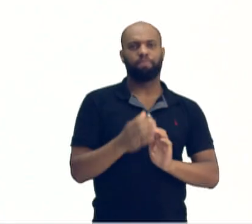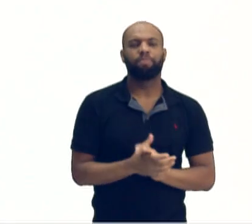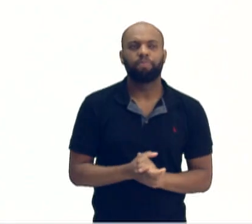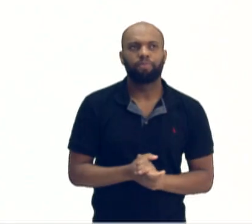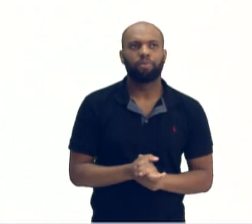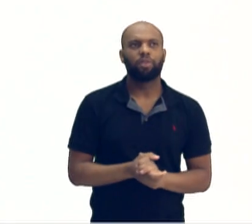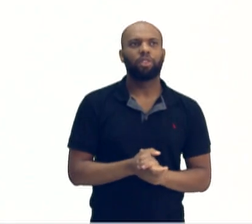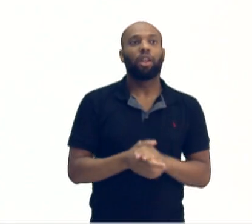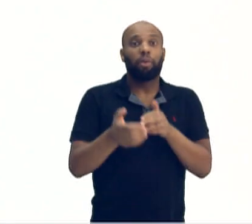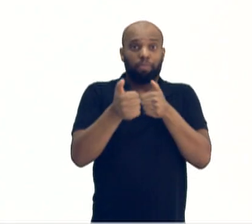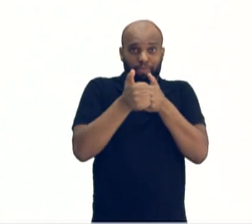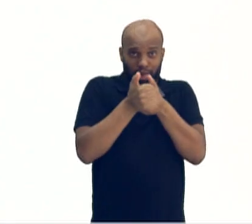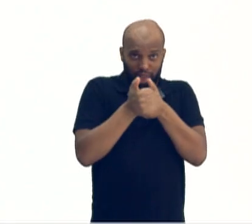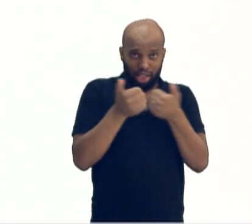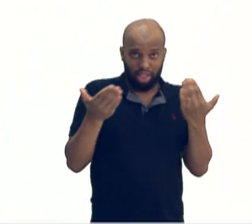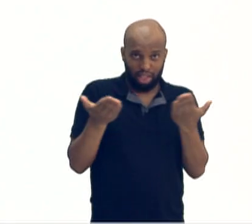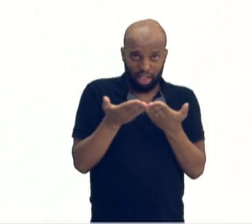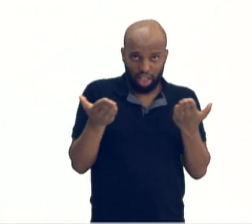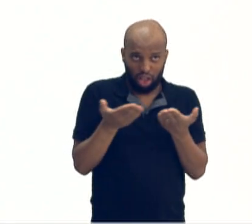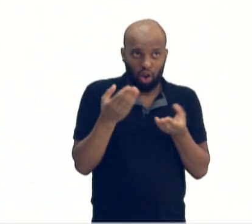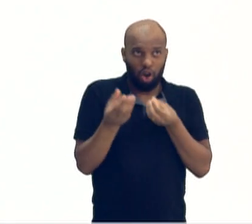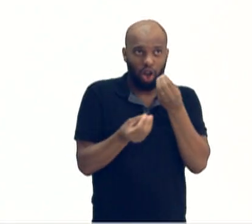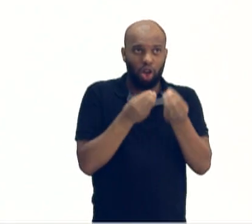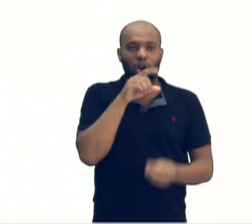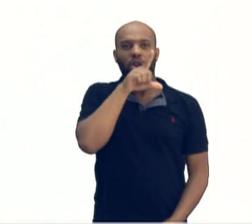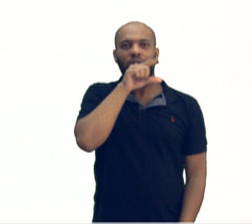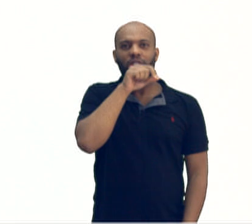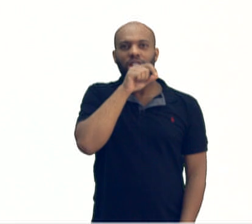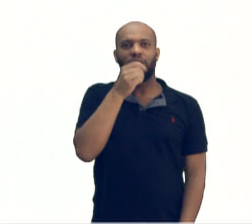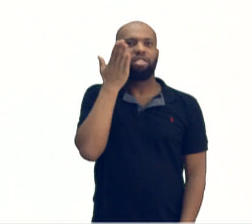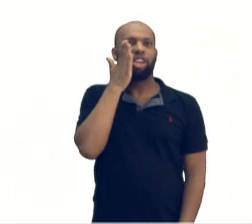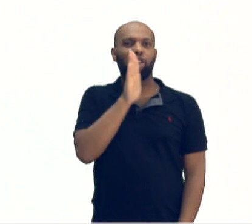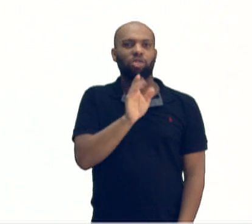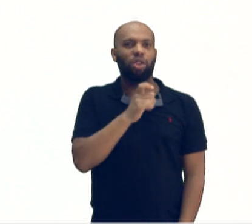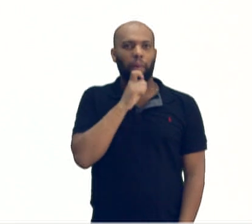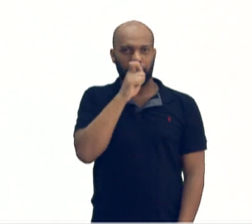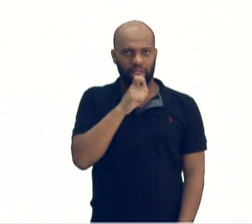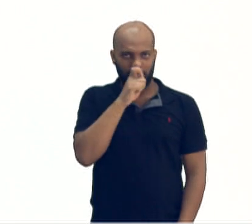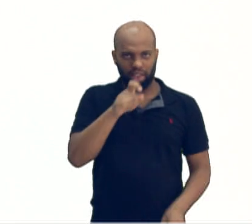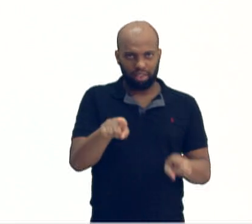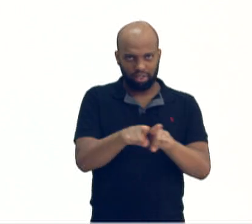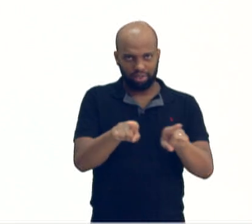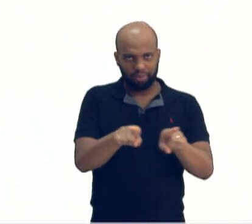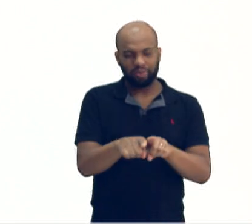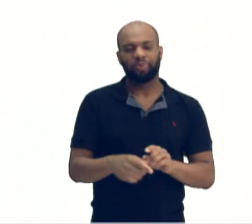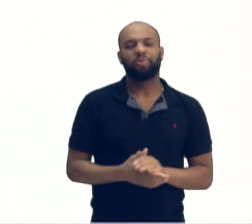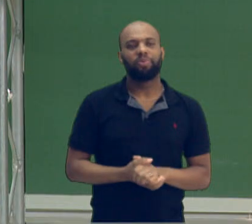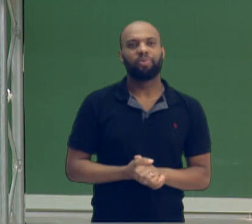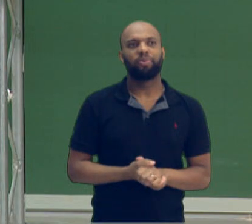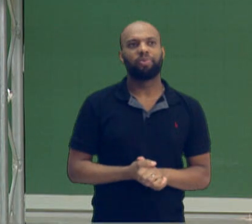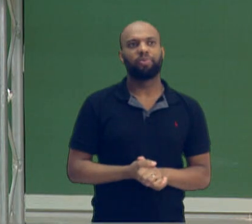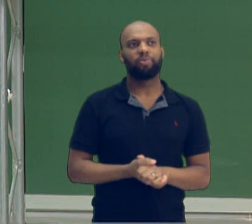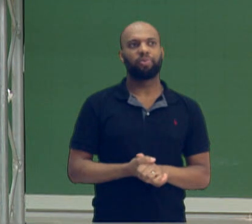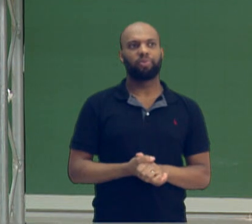Olha aqui mais pertinho, né? A questão da gralha, né? O pinhão, enfim.